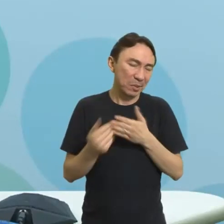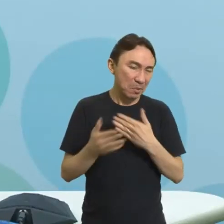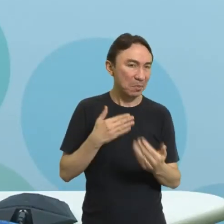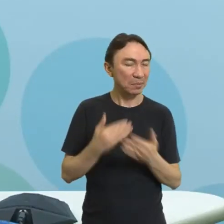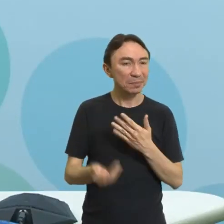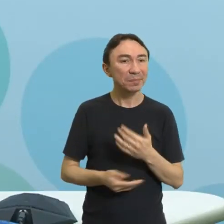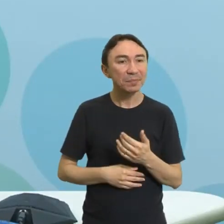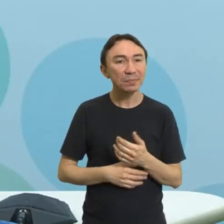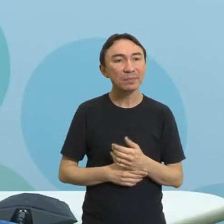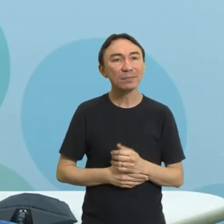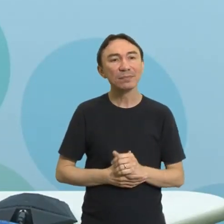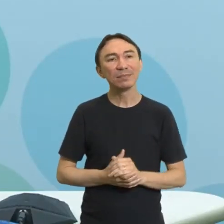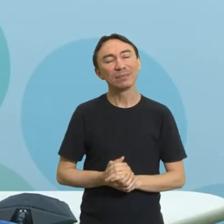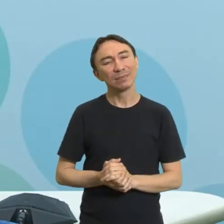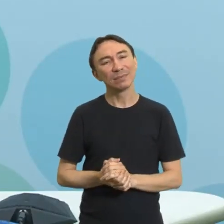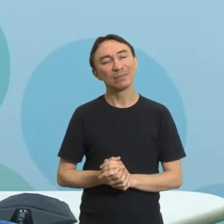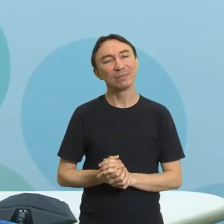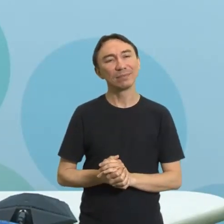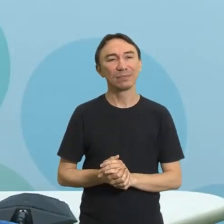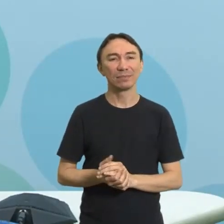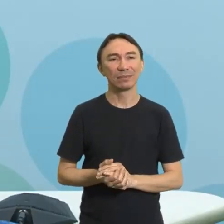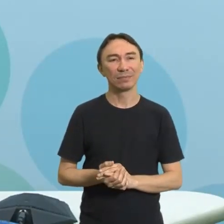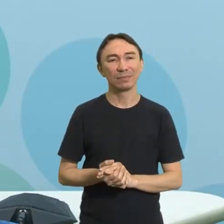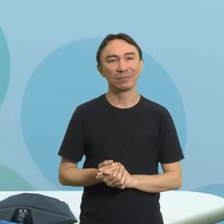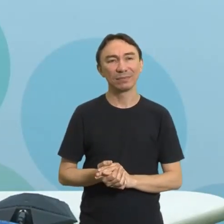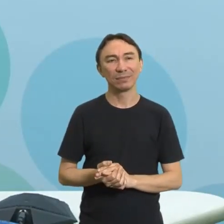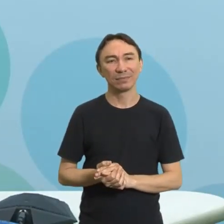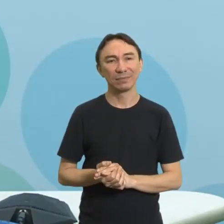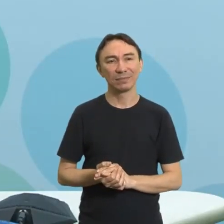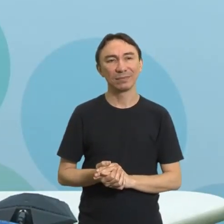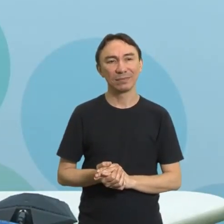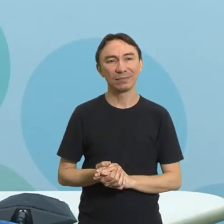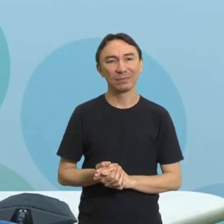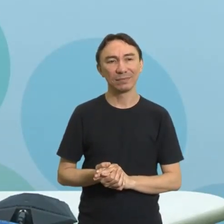E pensar, a partir dessa leitura,